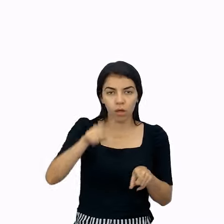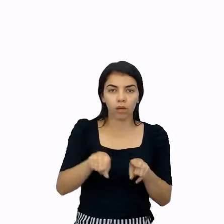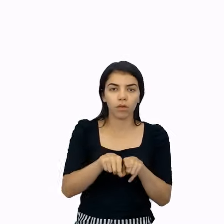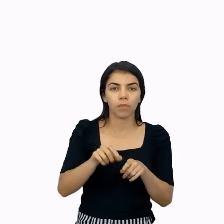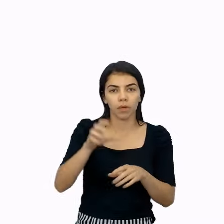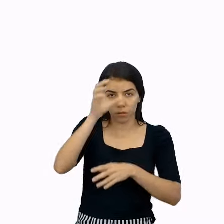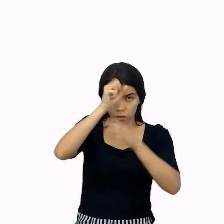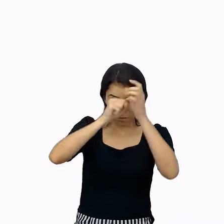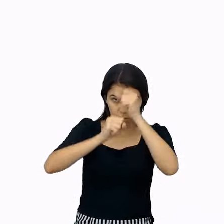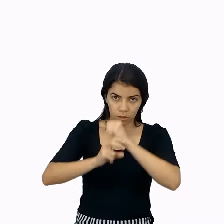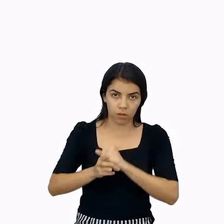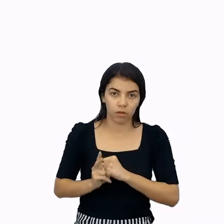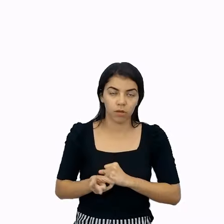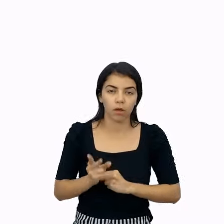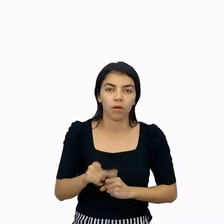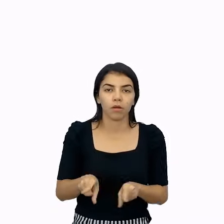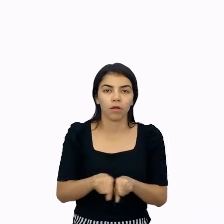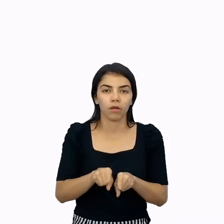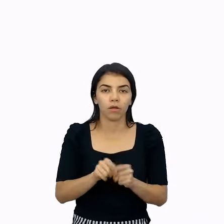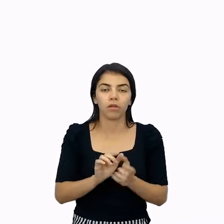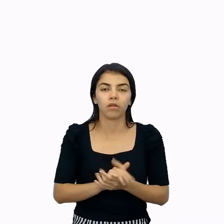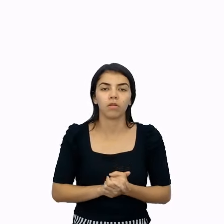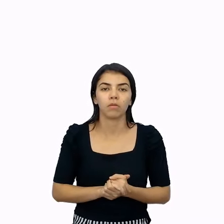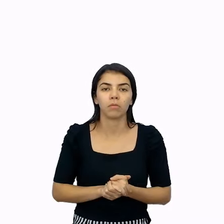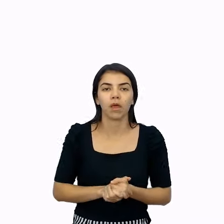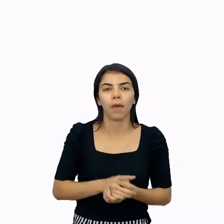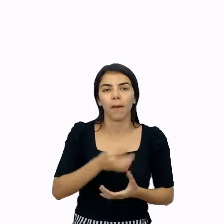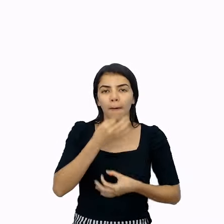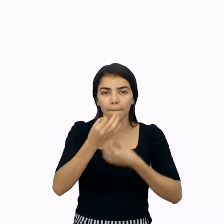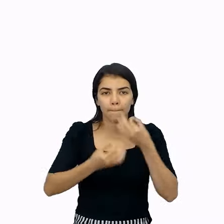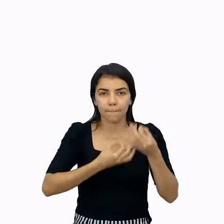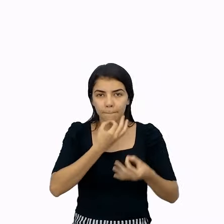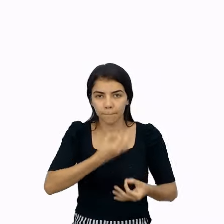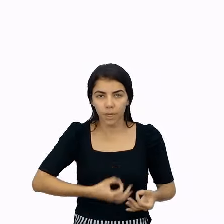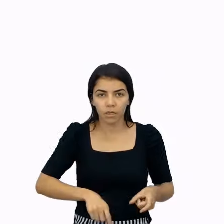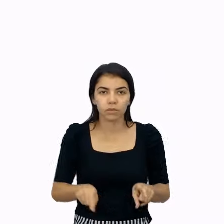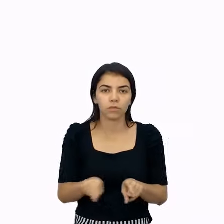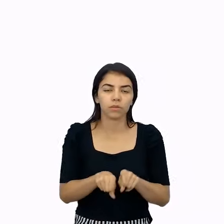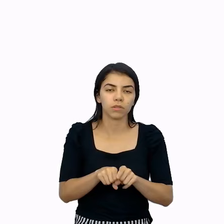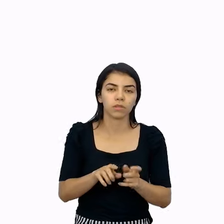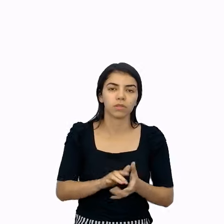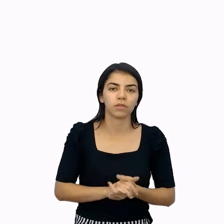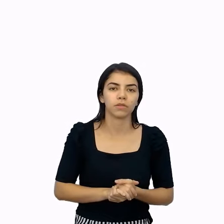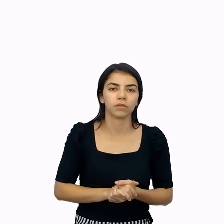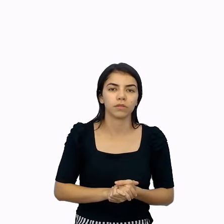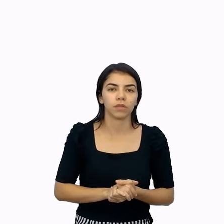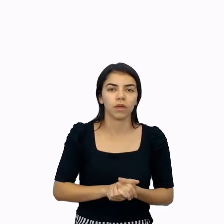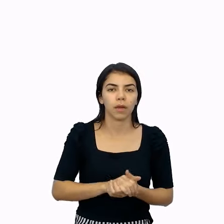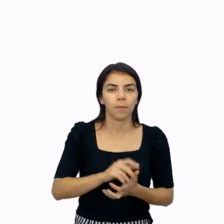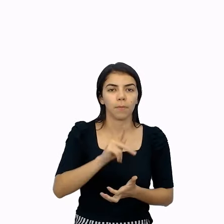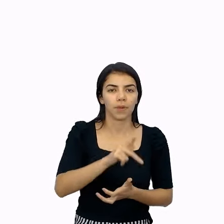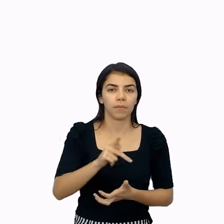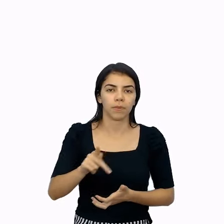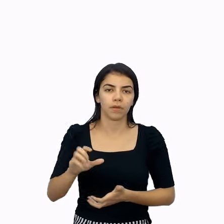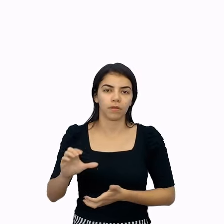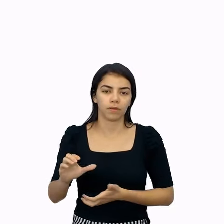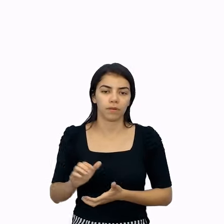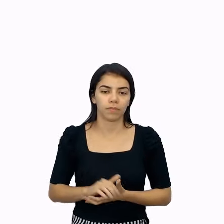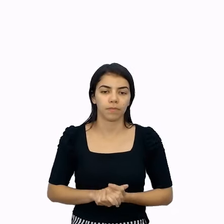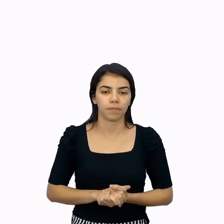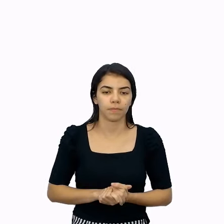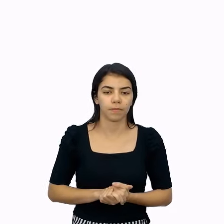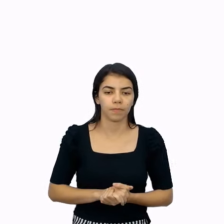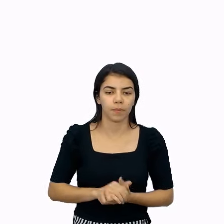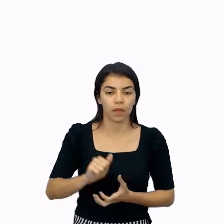Aprender Sempre, bem como abordaremos sugestões para o desdobramento na TPC.